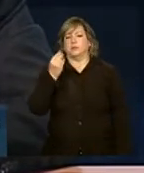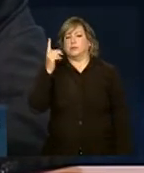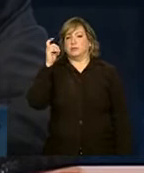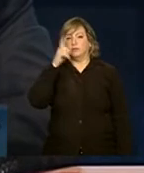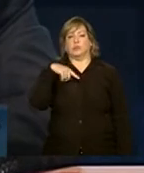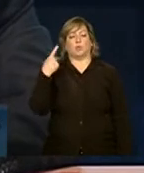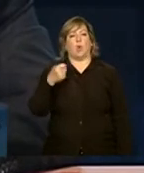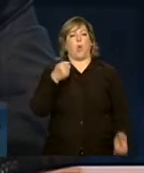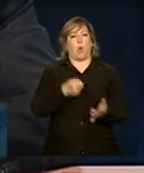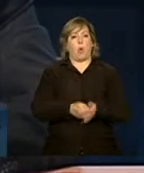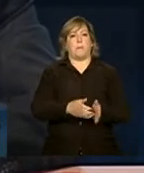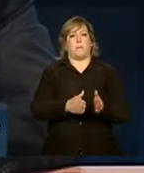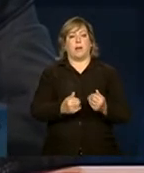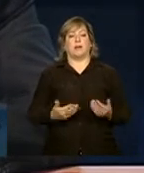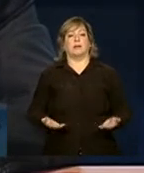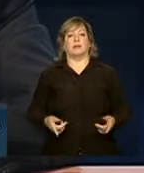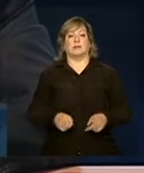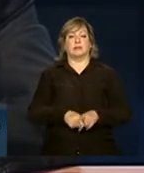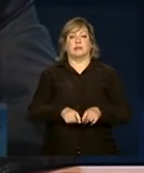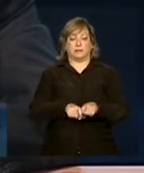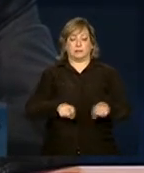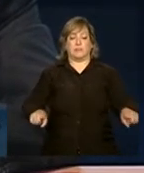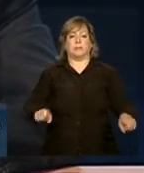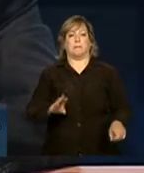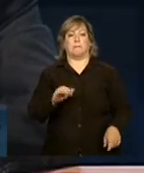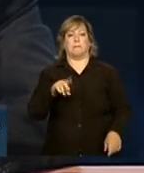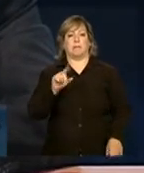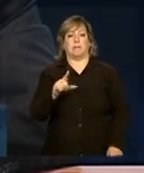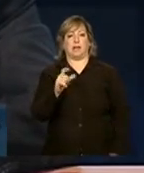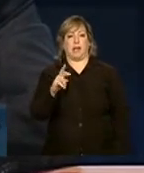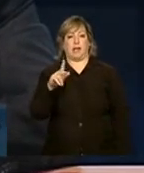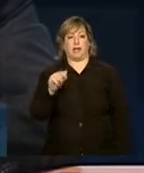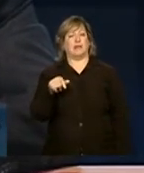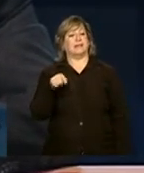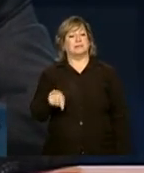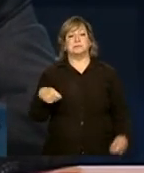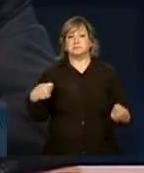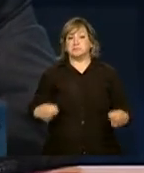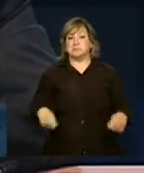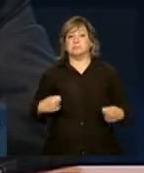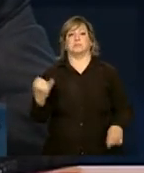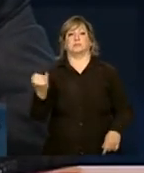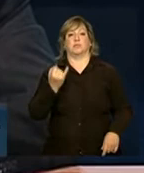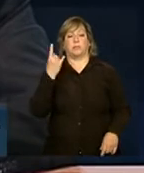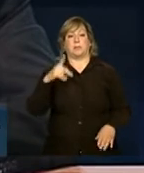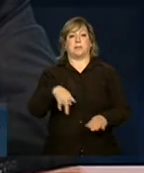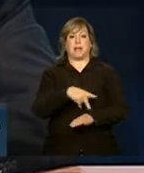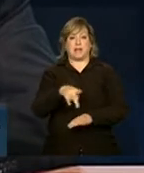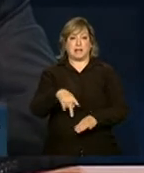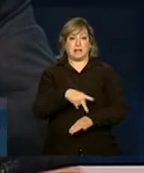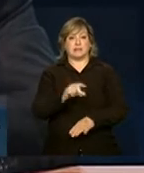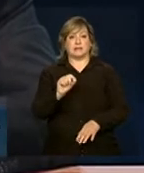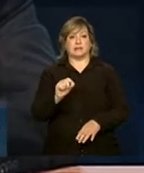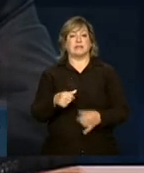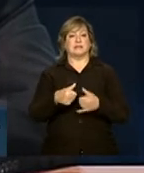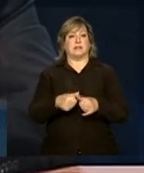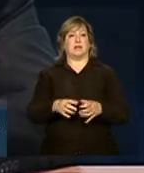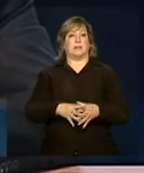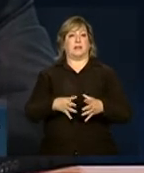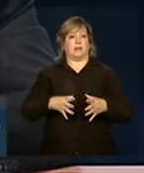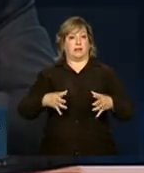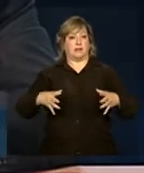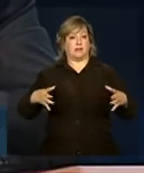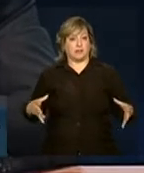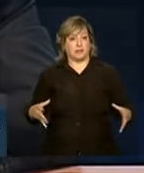cobrado muito prejudicado e banda larga e nós sabemos que isso é absolutamente importante para um país que está crescendo